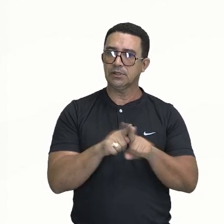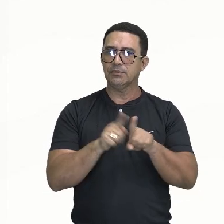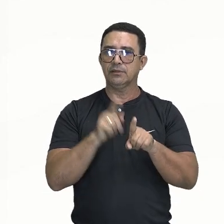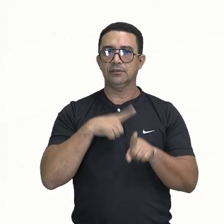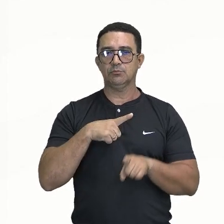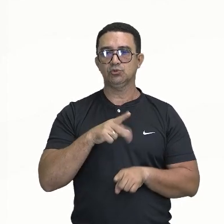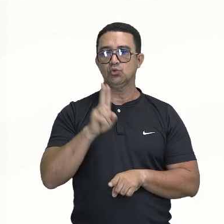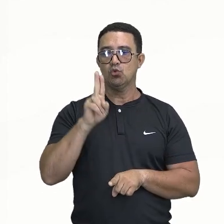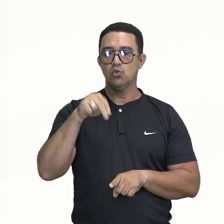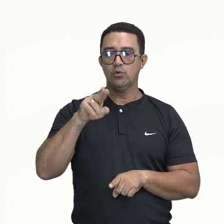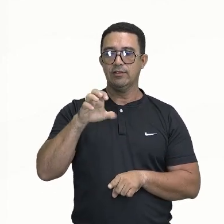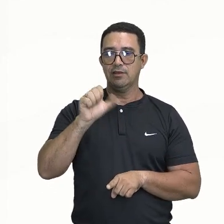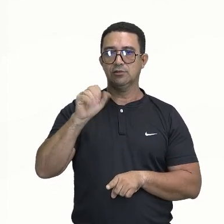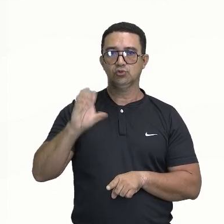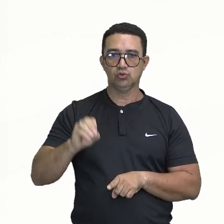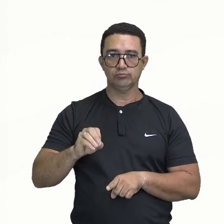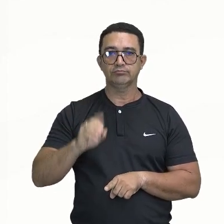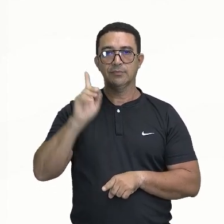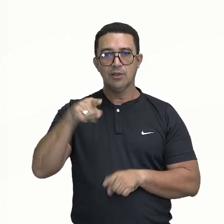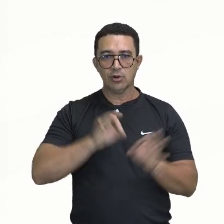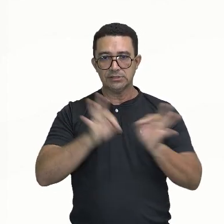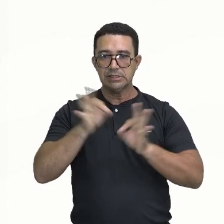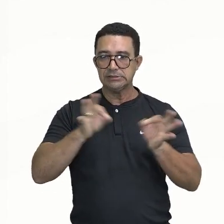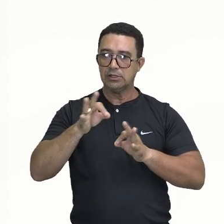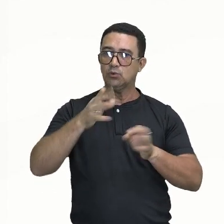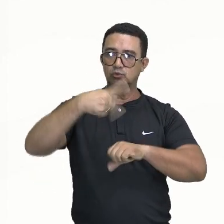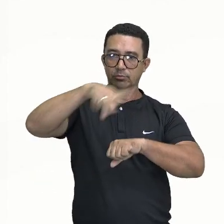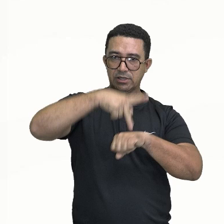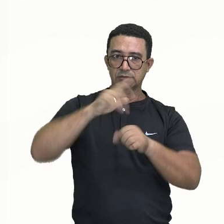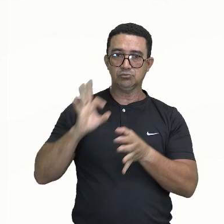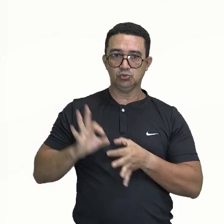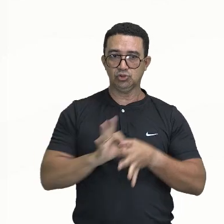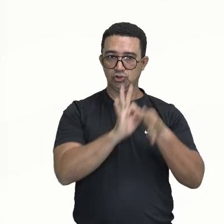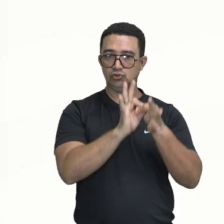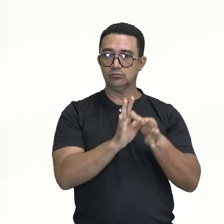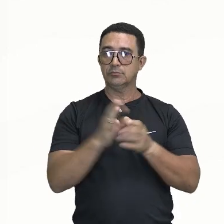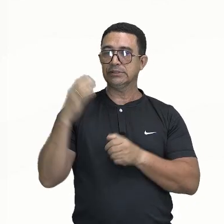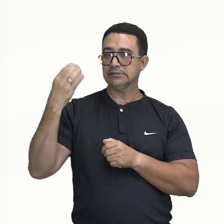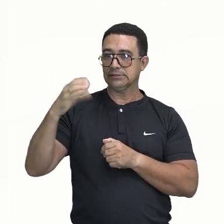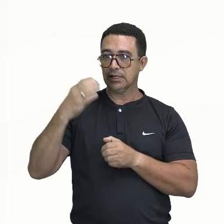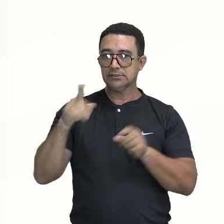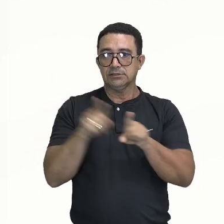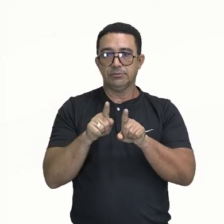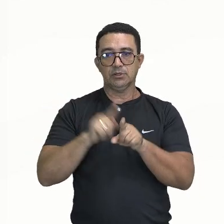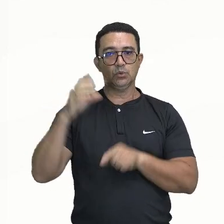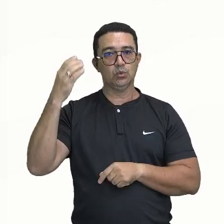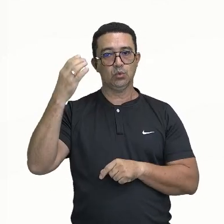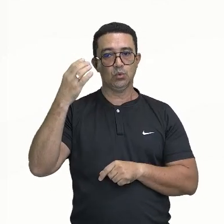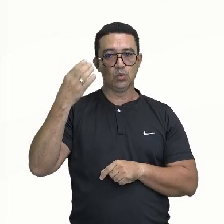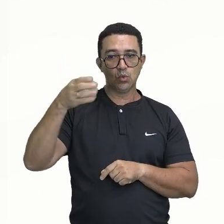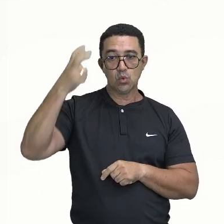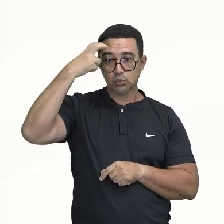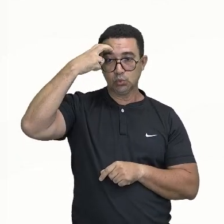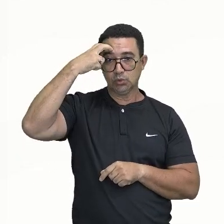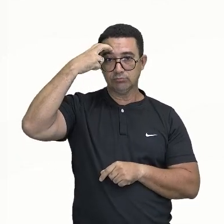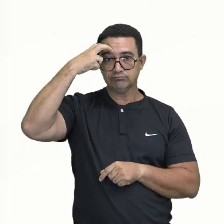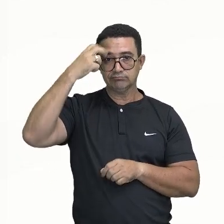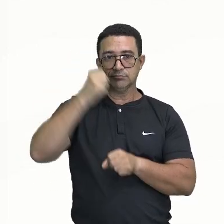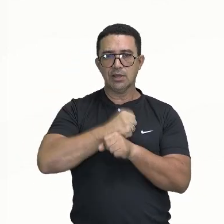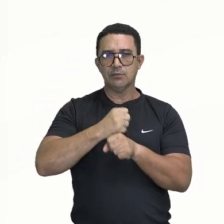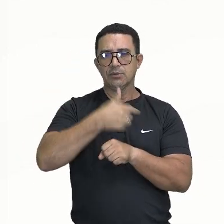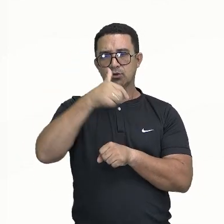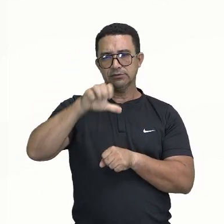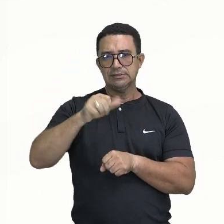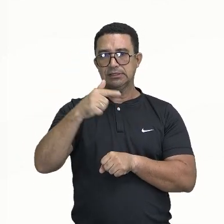a Unesco, que é a Organização das Nações Unidas para a Ciência e a Cultura, que em